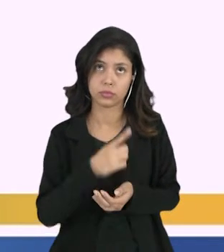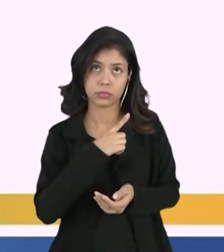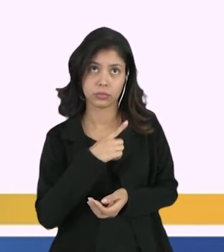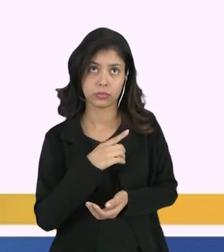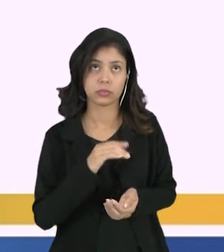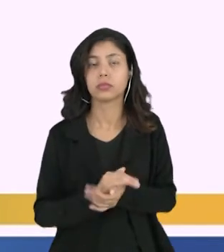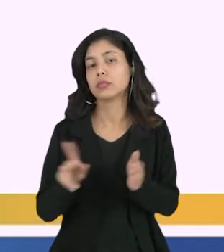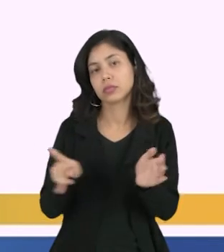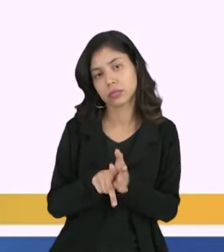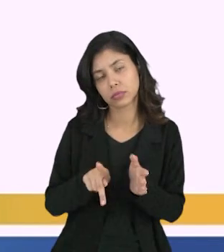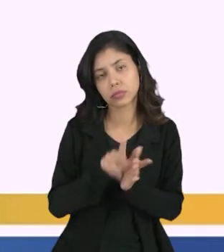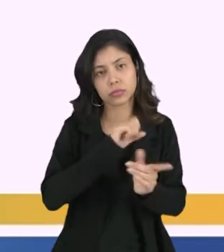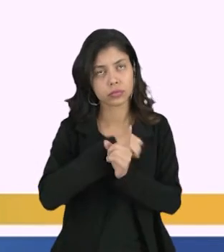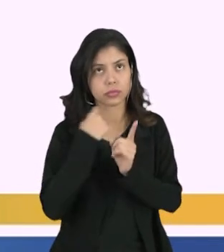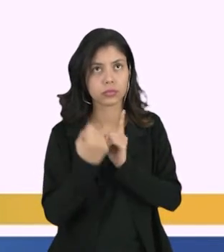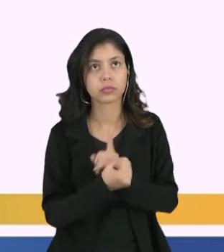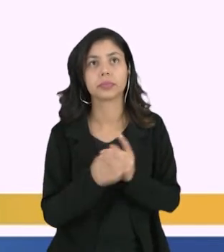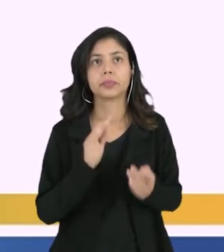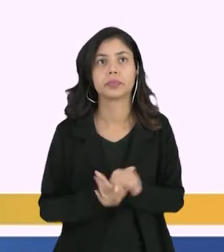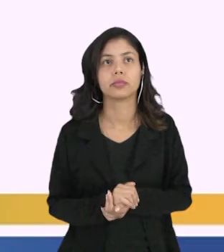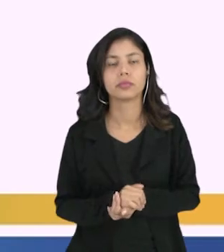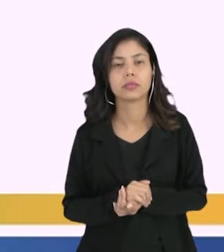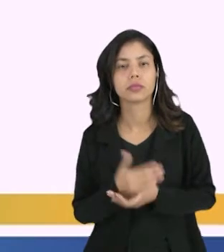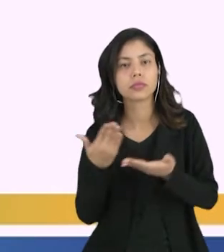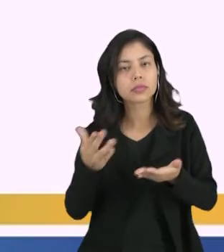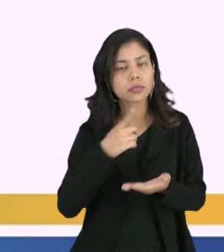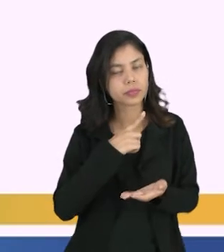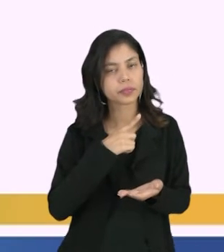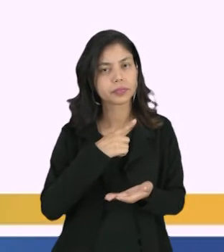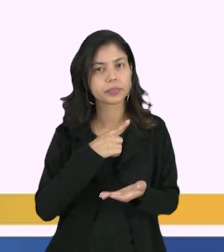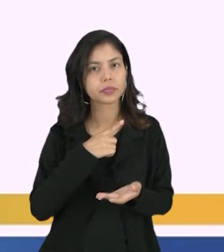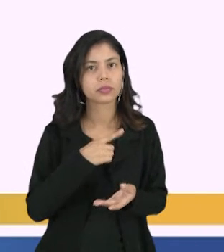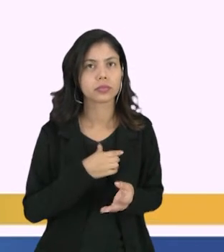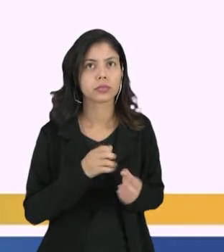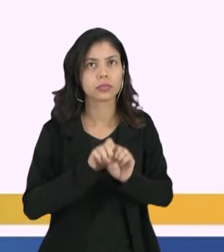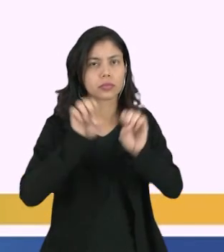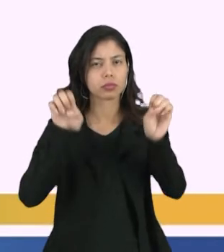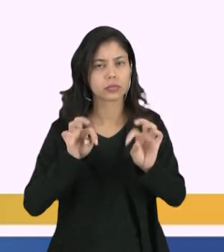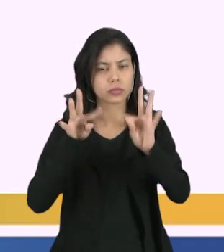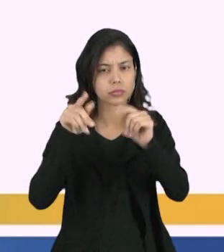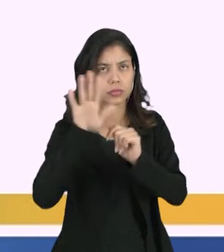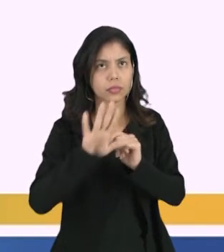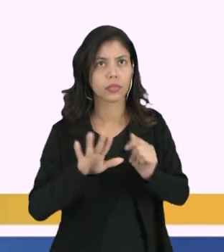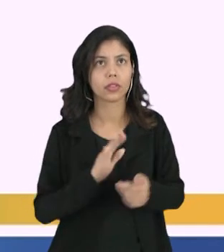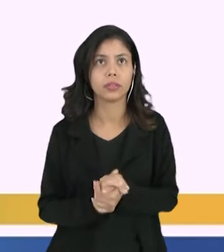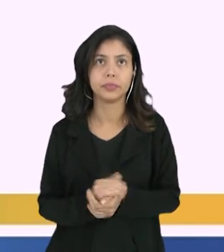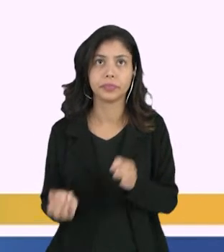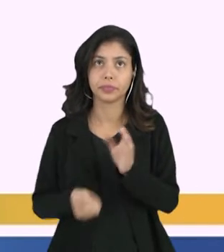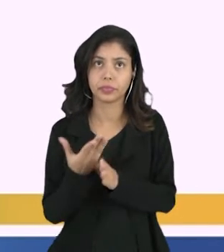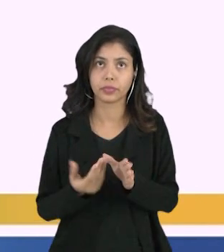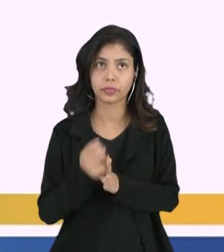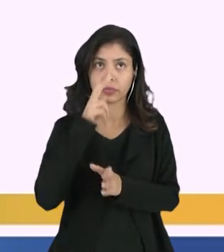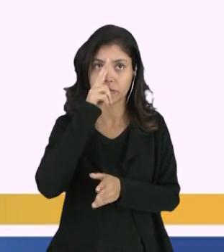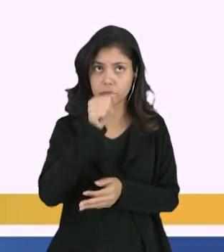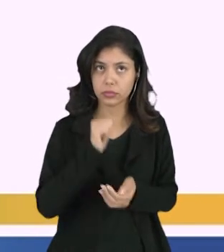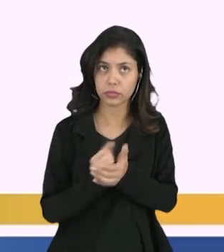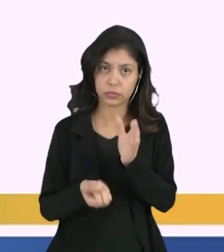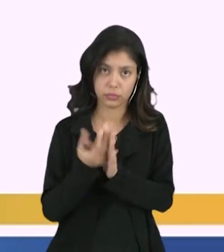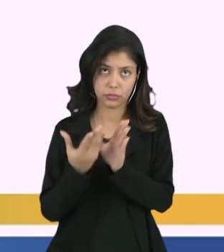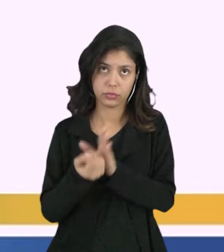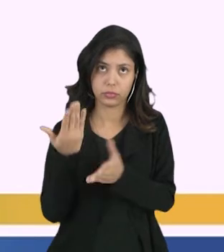produção existentes nessa sociedade, né? E aí nós temos o nosso esqueminha novamente. Modo de produção é igual às